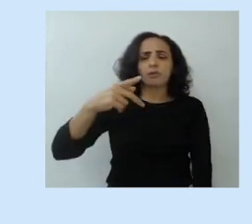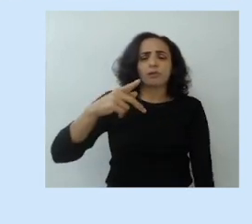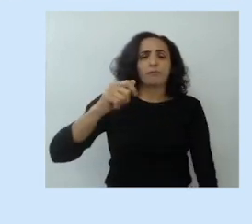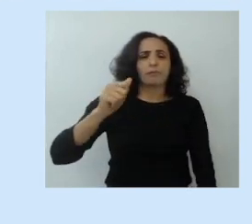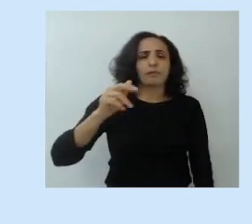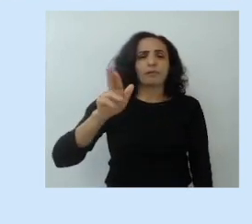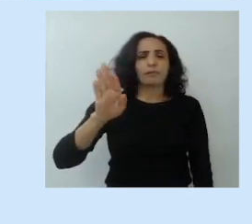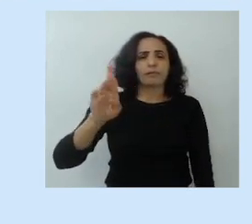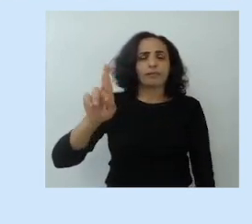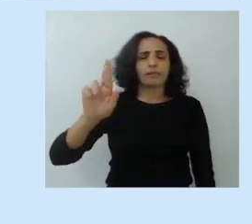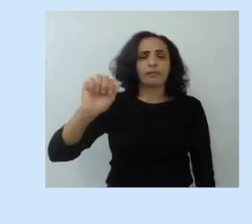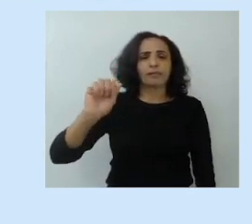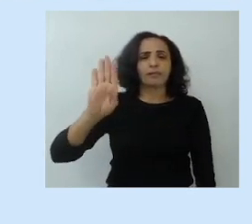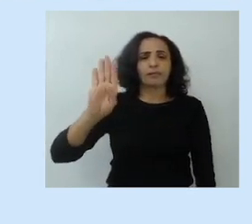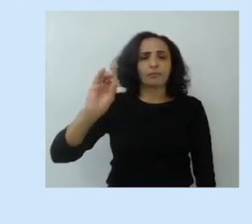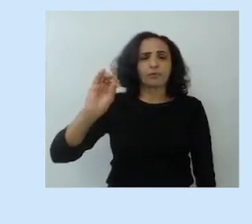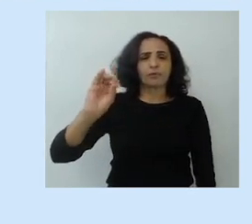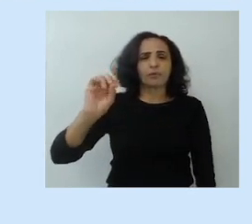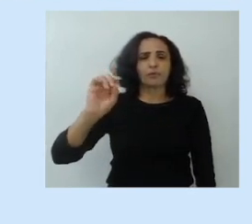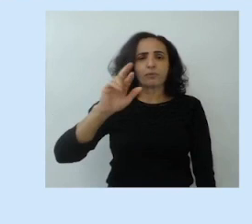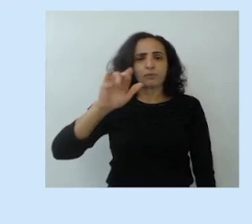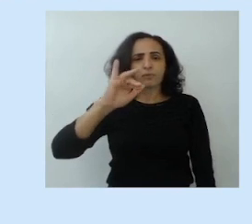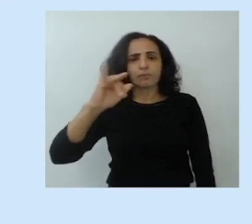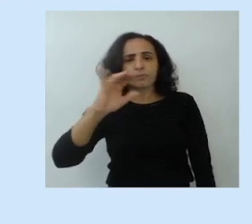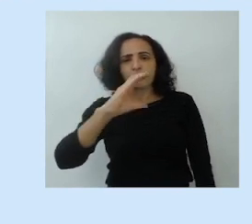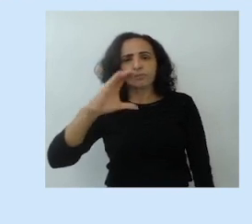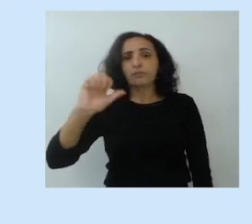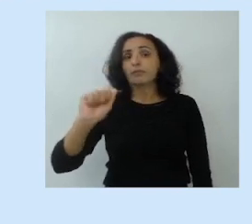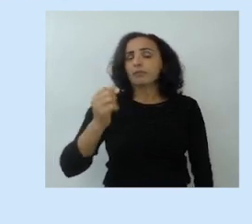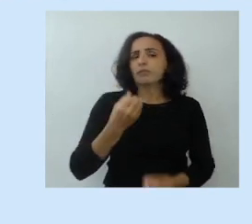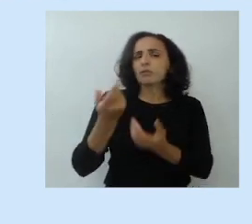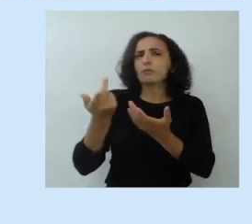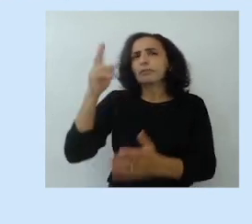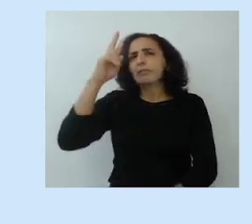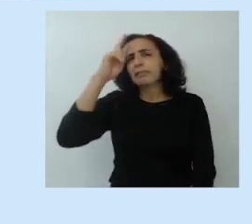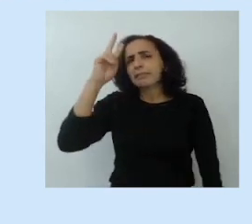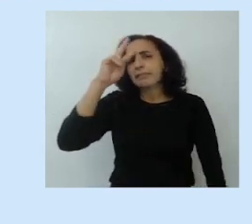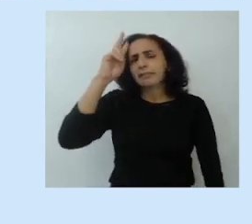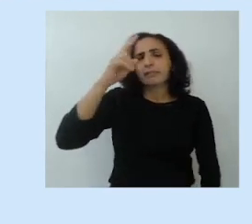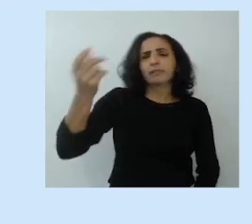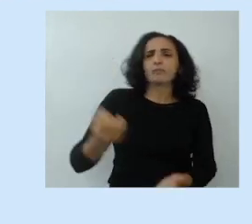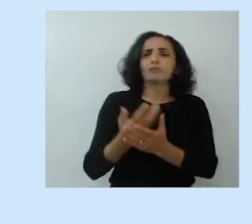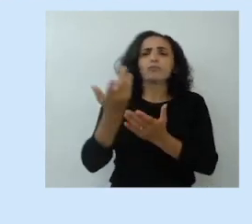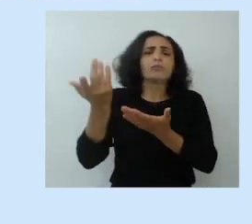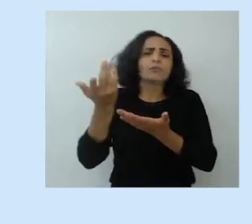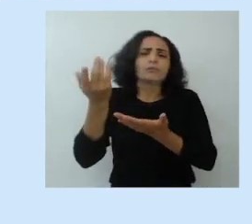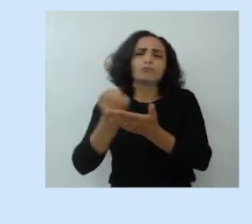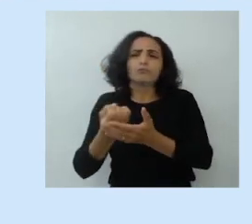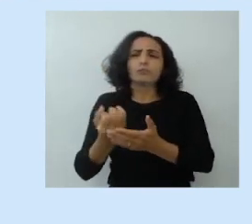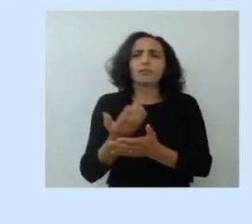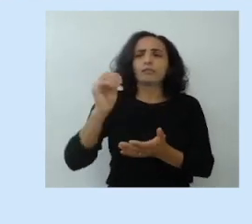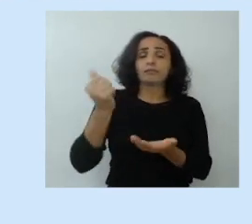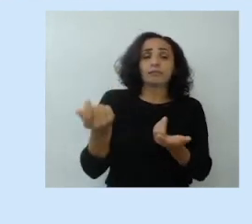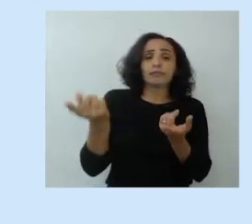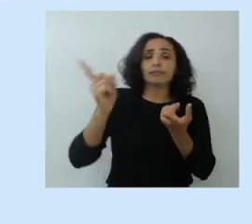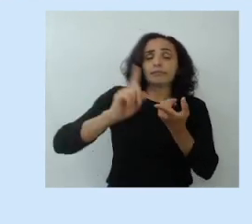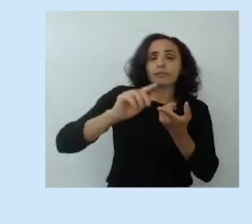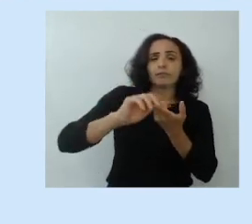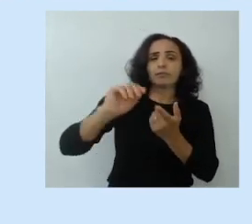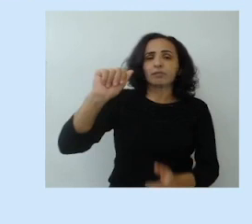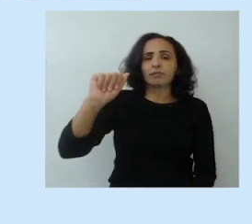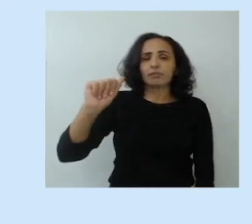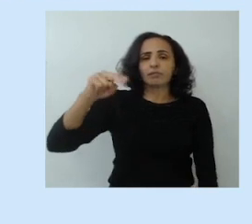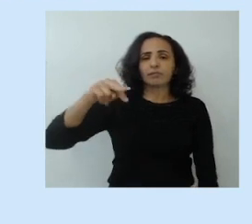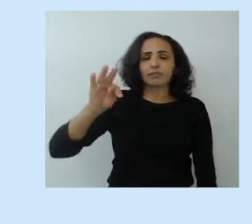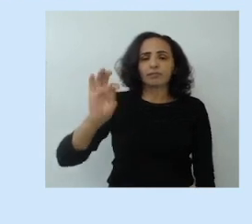de trajetória parabólica, a gente já lembra das antenas de TVs. Essas antenas que a gente usa aí em